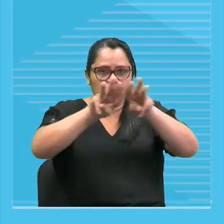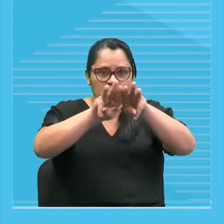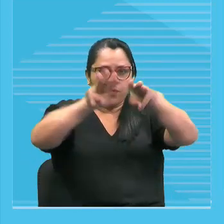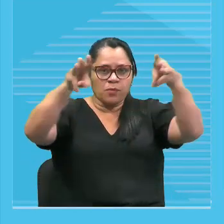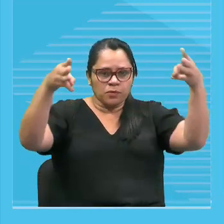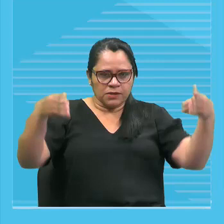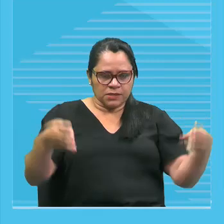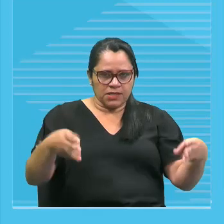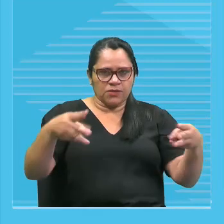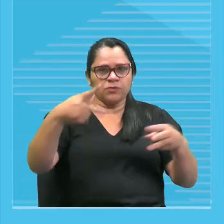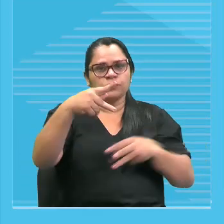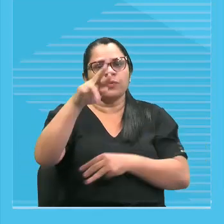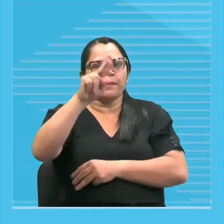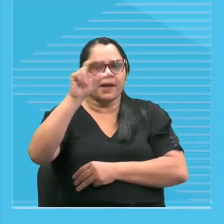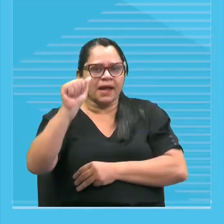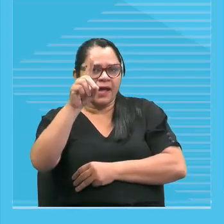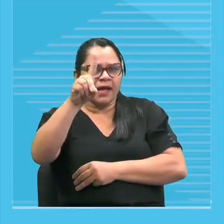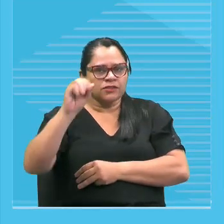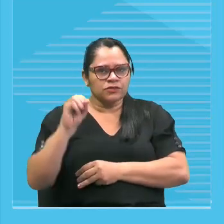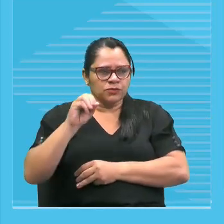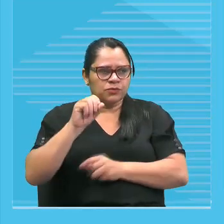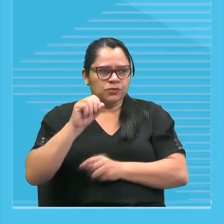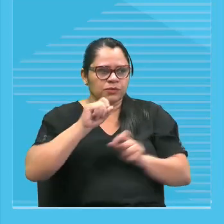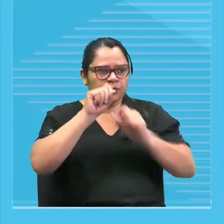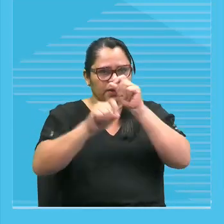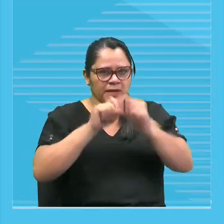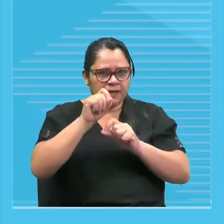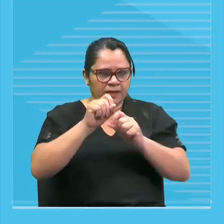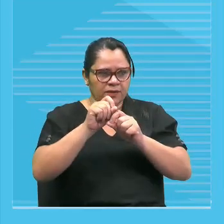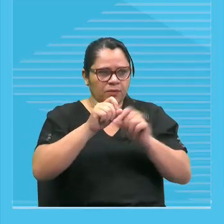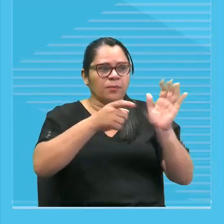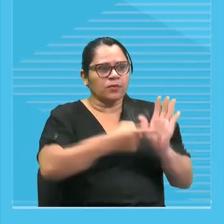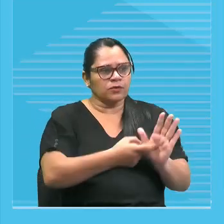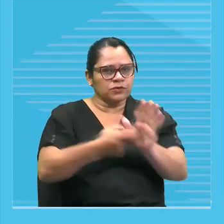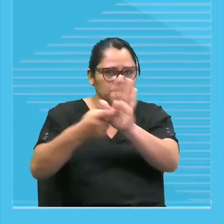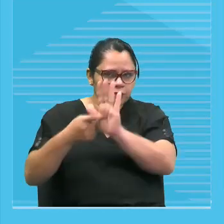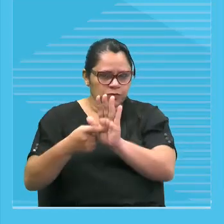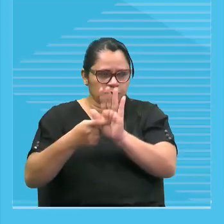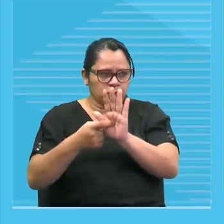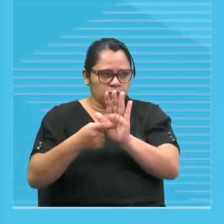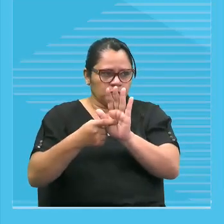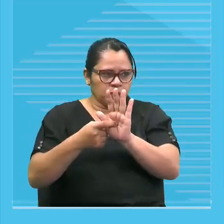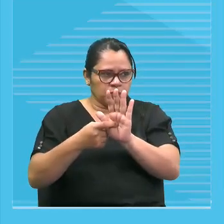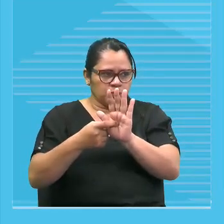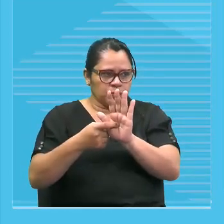Prado ratificou antigas suspeitas